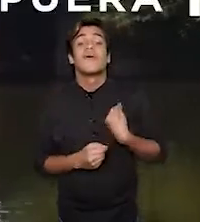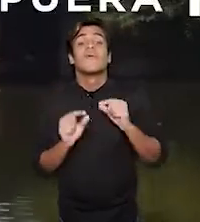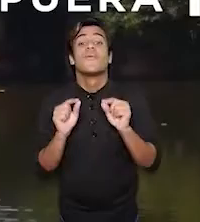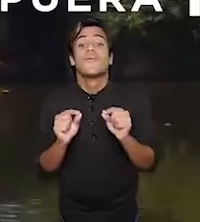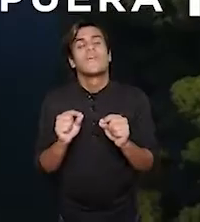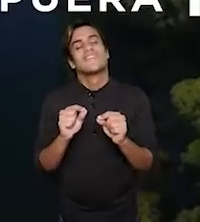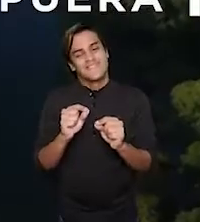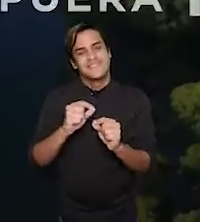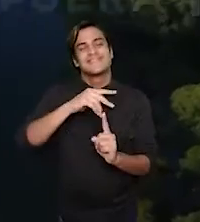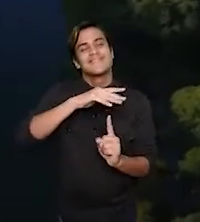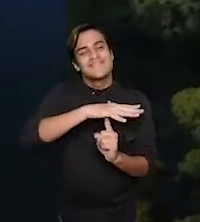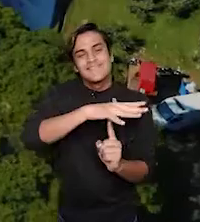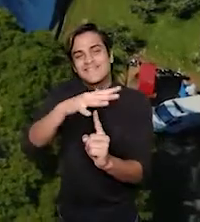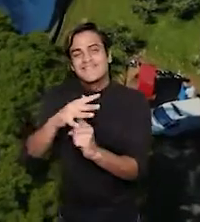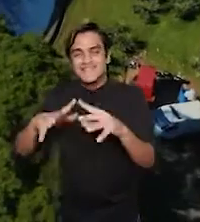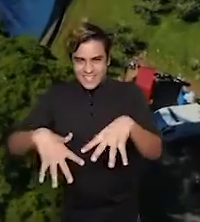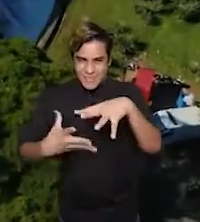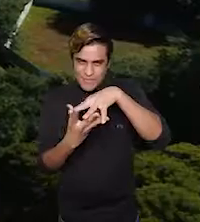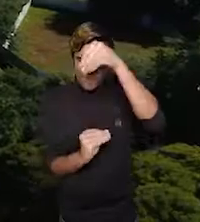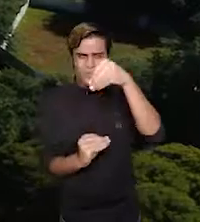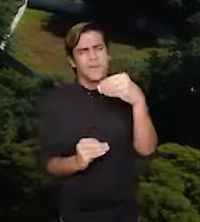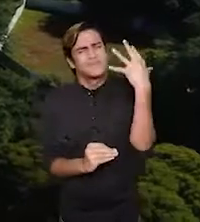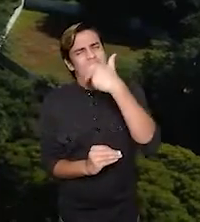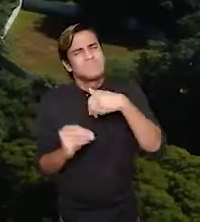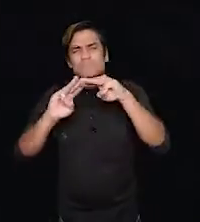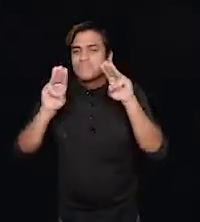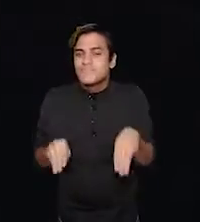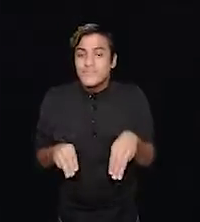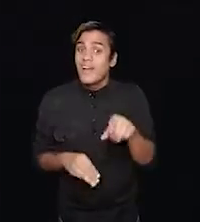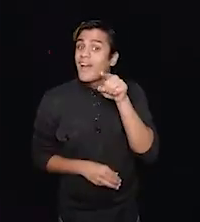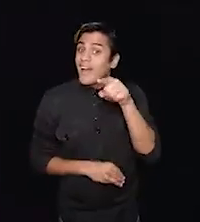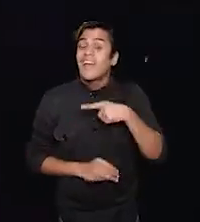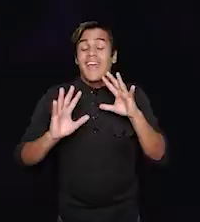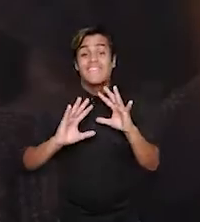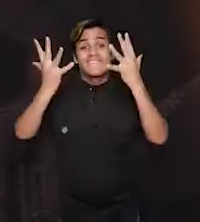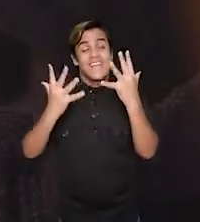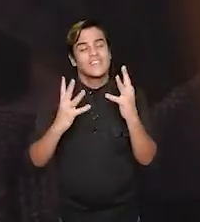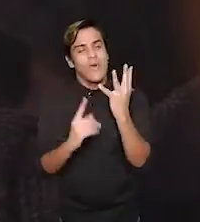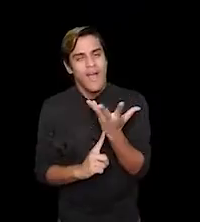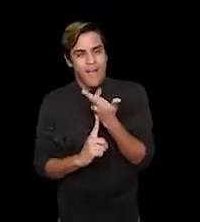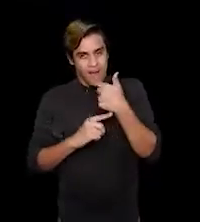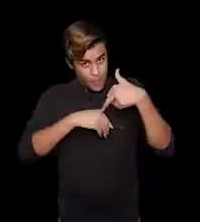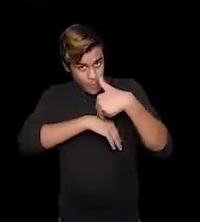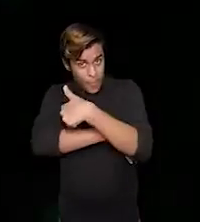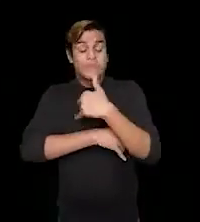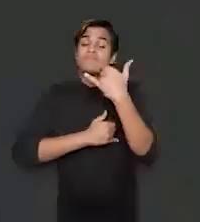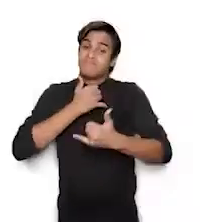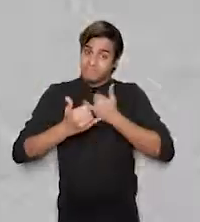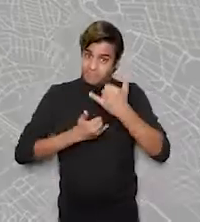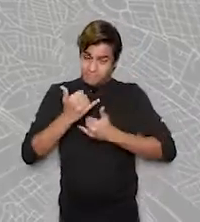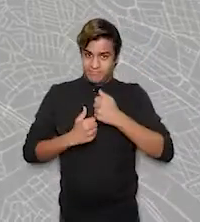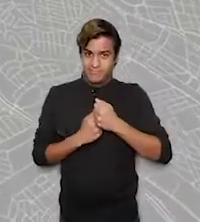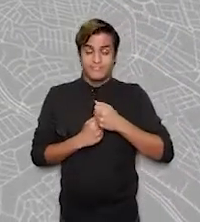o Parque do Ibirapuera, com toda a sua beleza e museus. É o local dos grandes eventos de arte, moda e entretenimento.